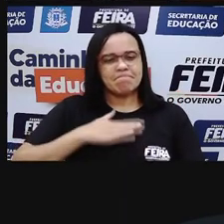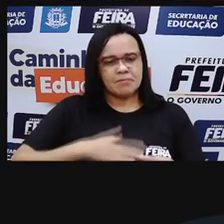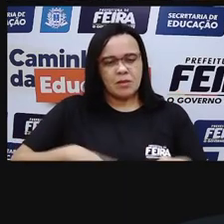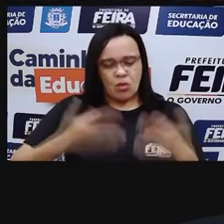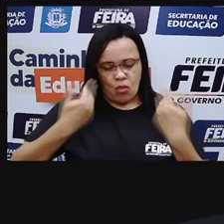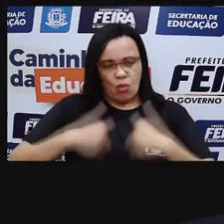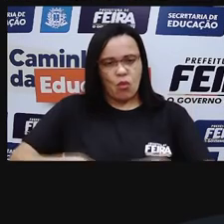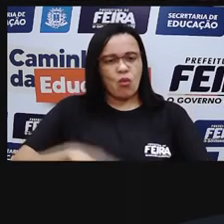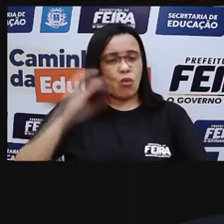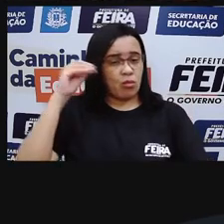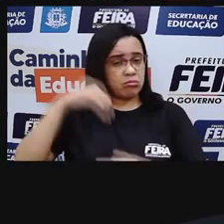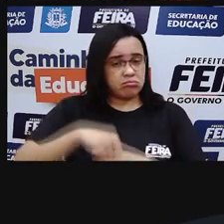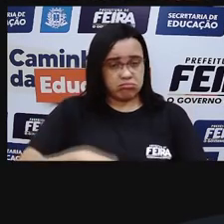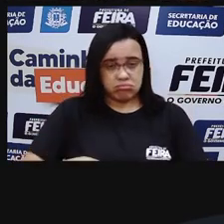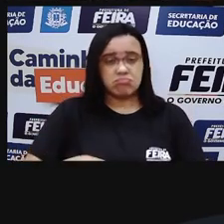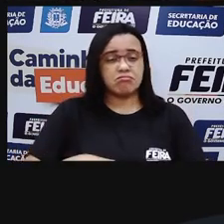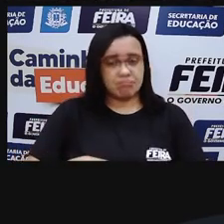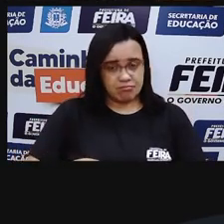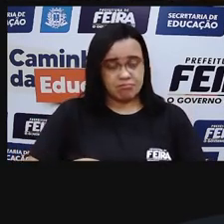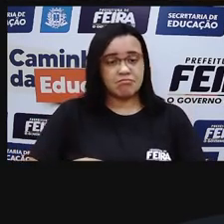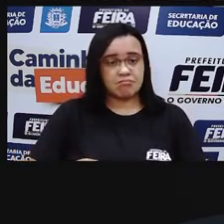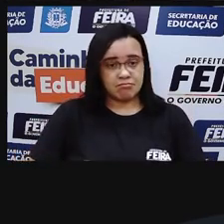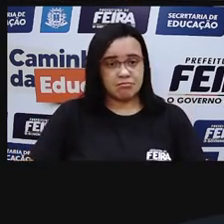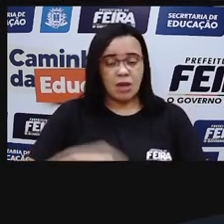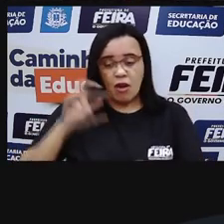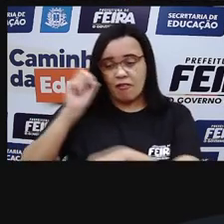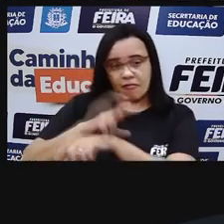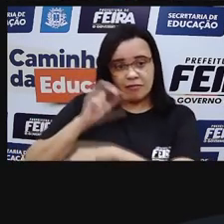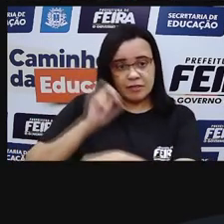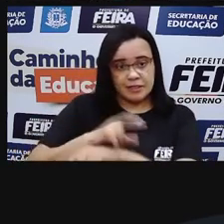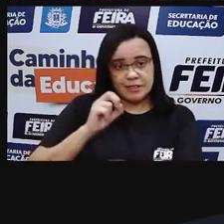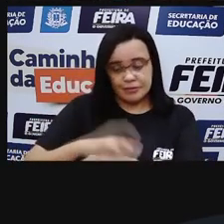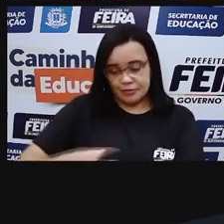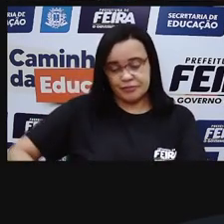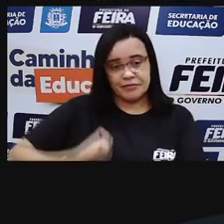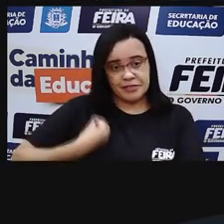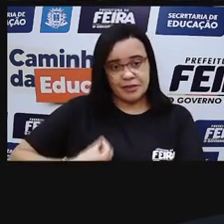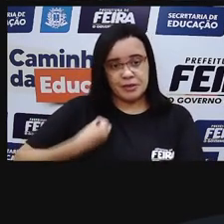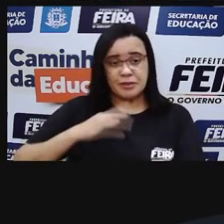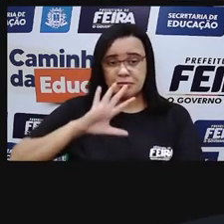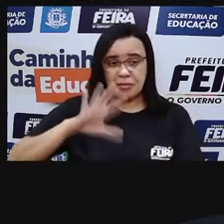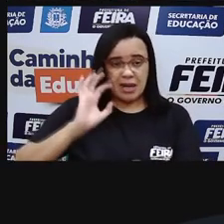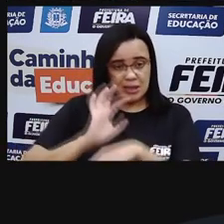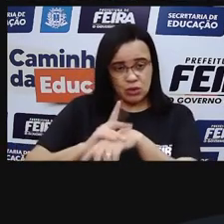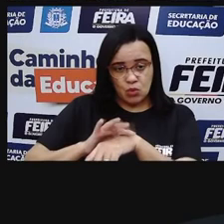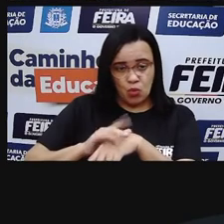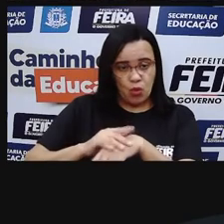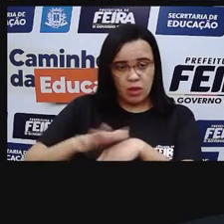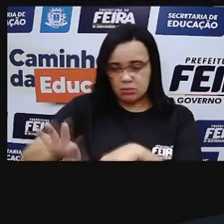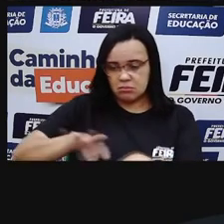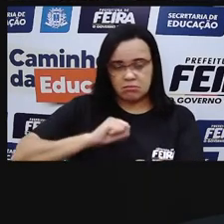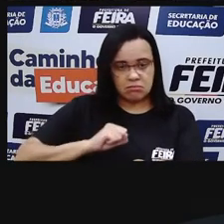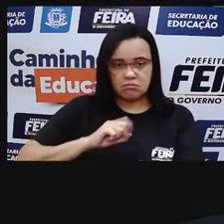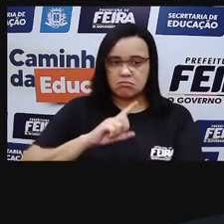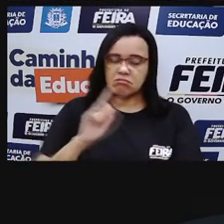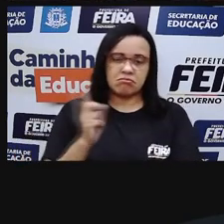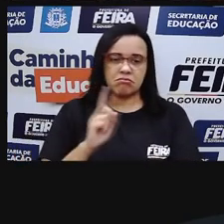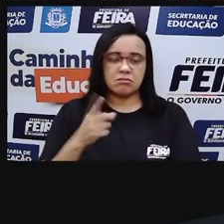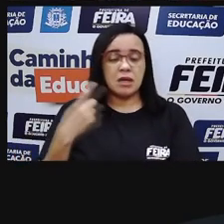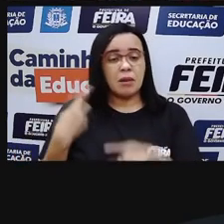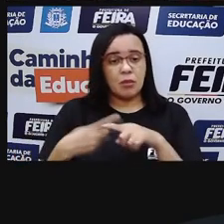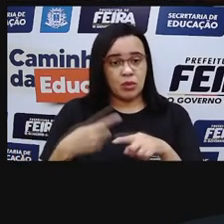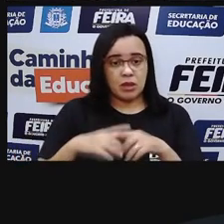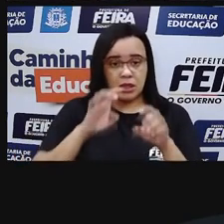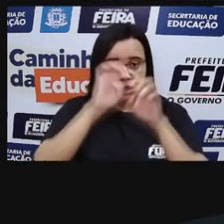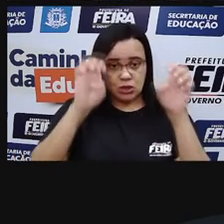ele não vai causar doença. Ele está vivo, mas ele não vai causar doença, né? Ele está com as suas estruturas, algumas estruturas inativas,